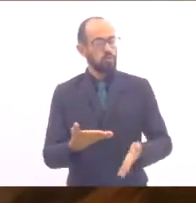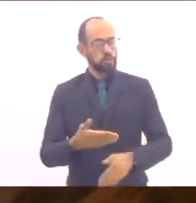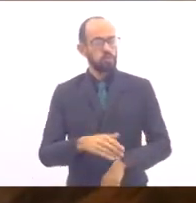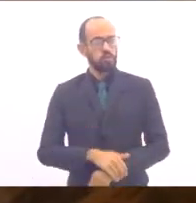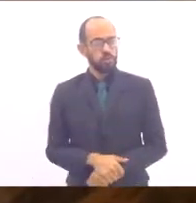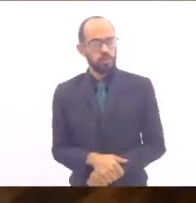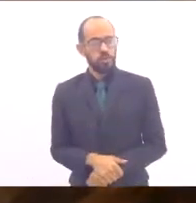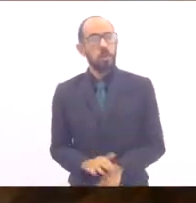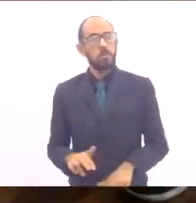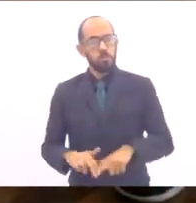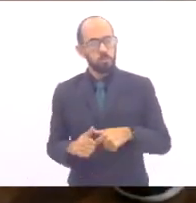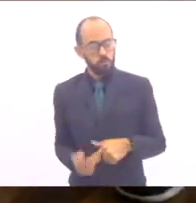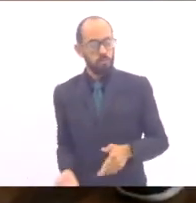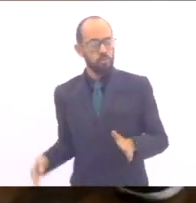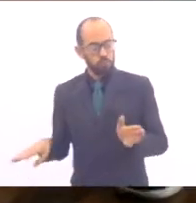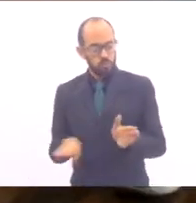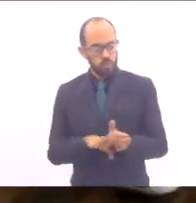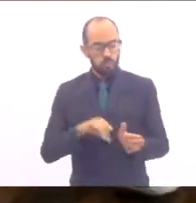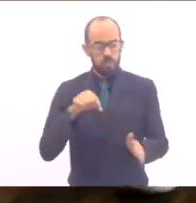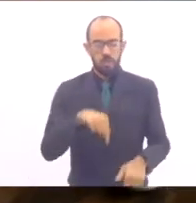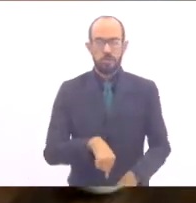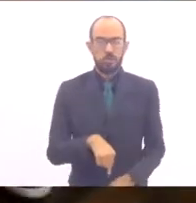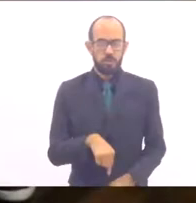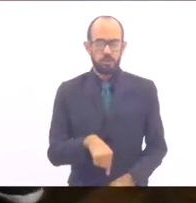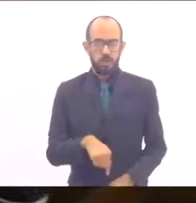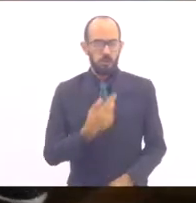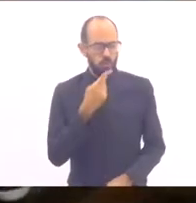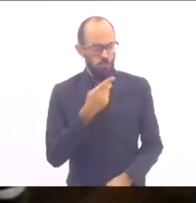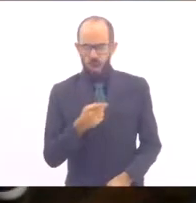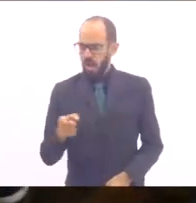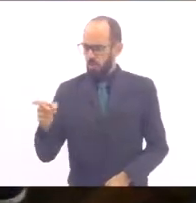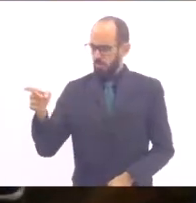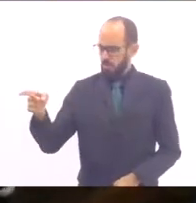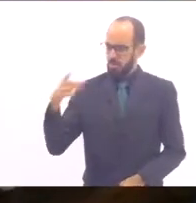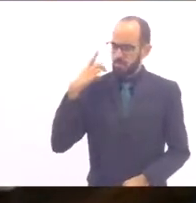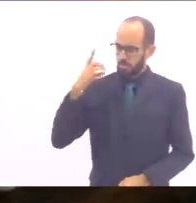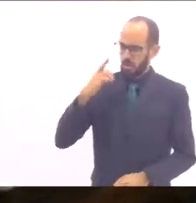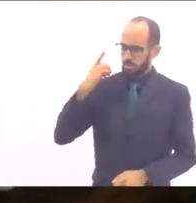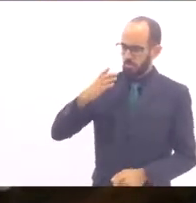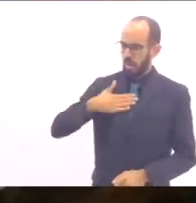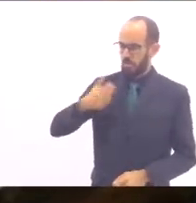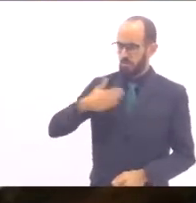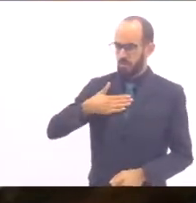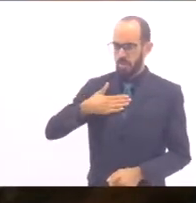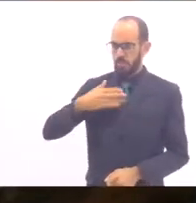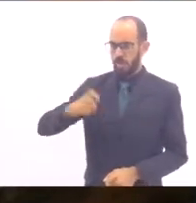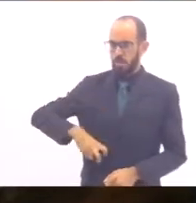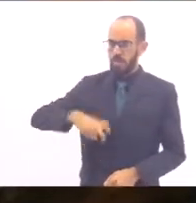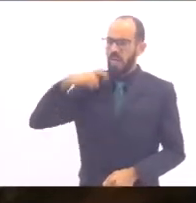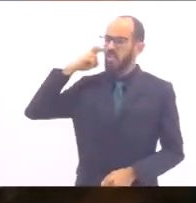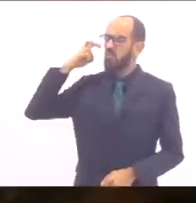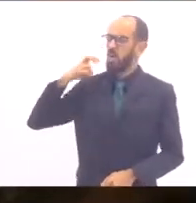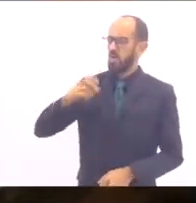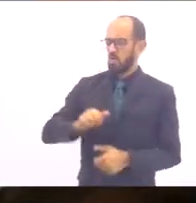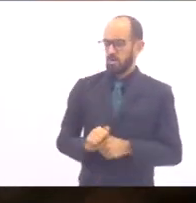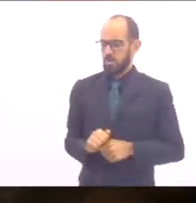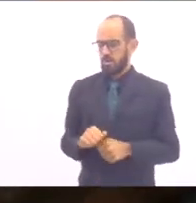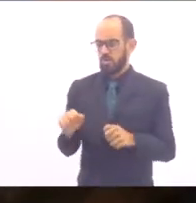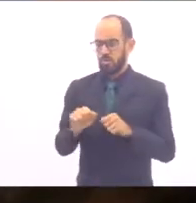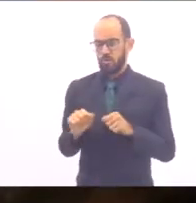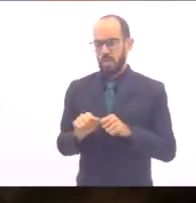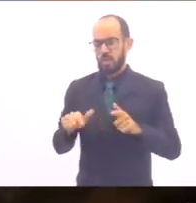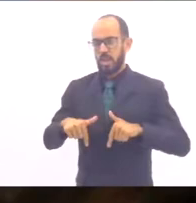aqui. Vou lhe falar uma coisa. Para mim foi uma pouca vergonha. Uma pouca vergonha da